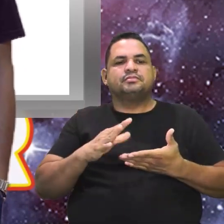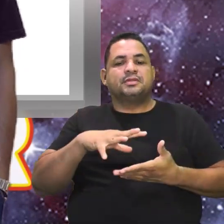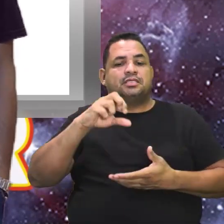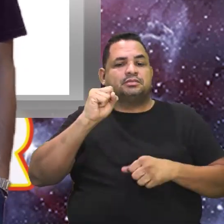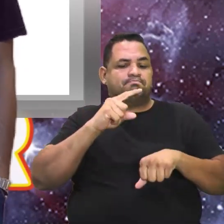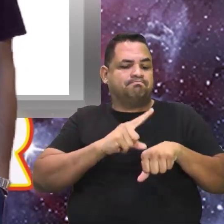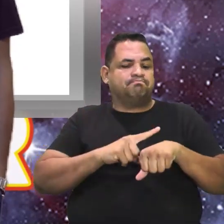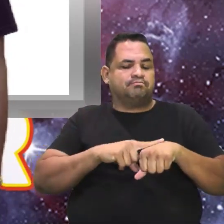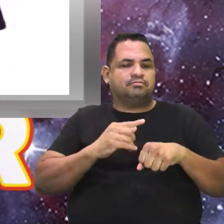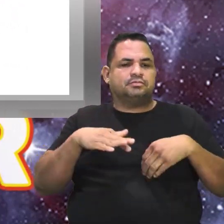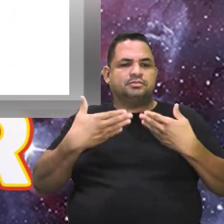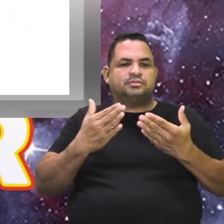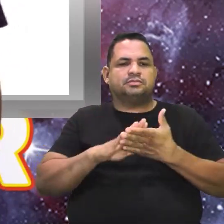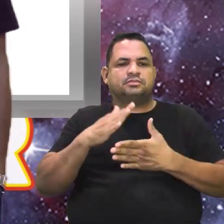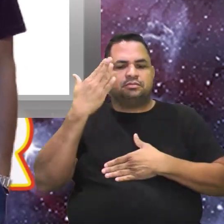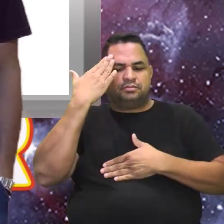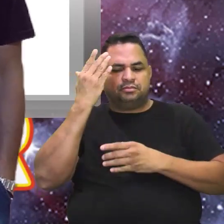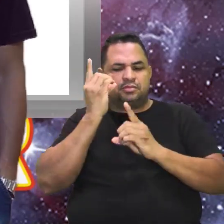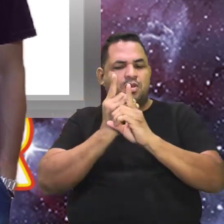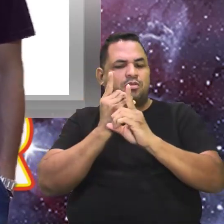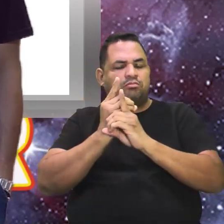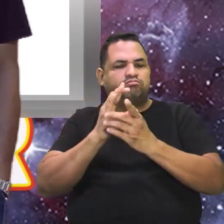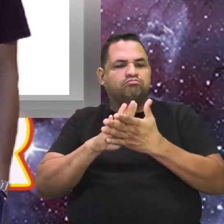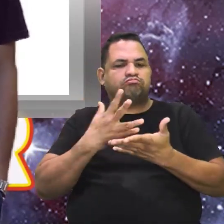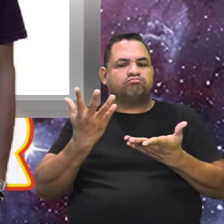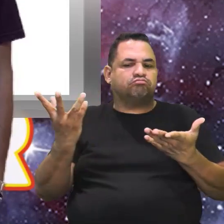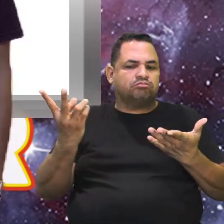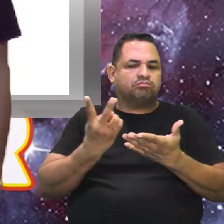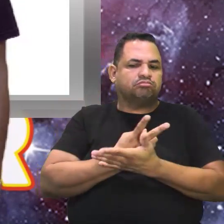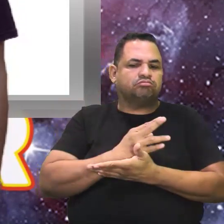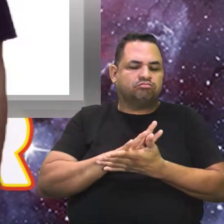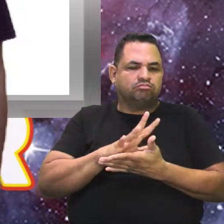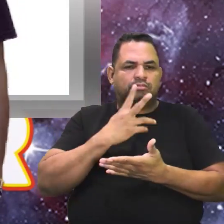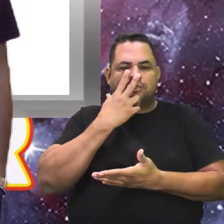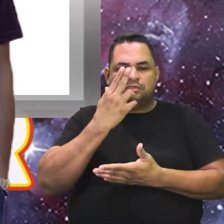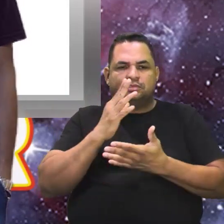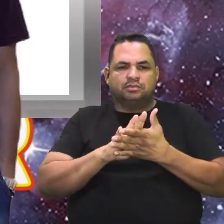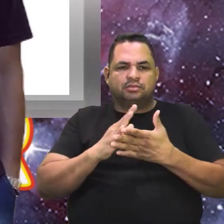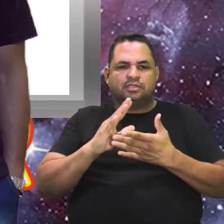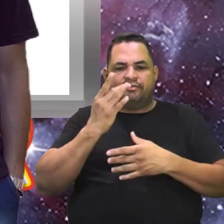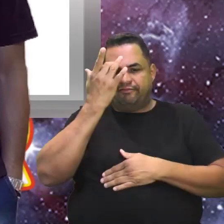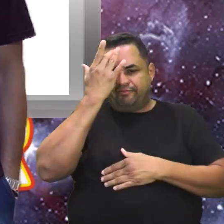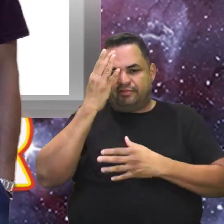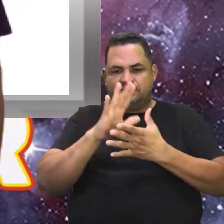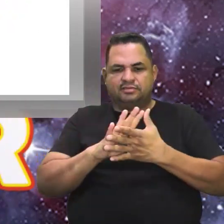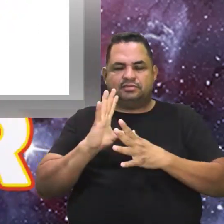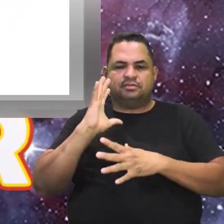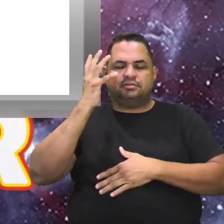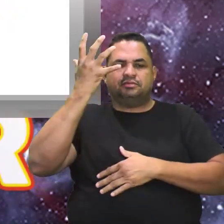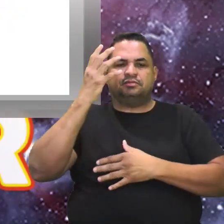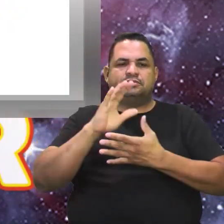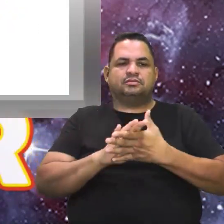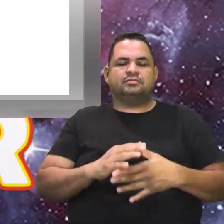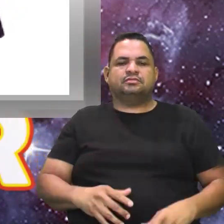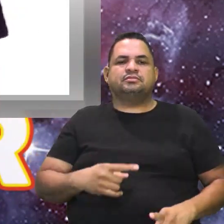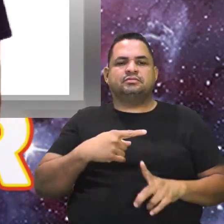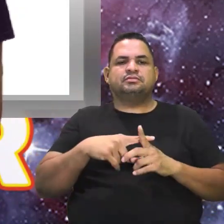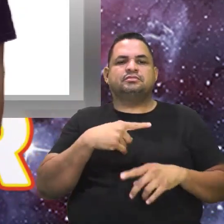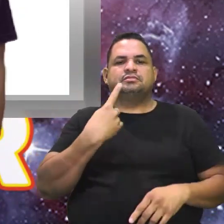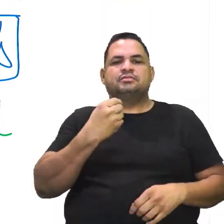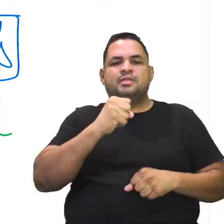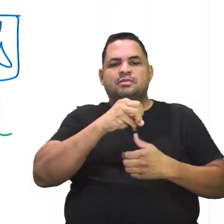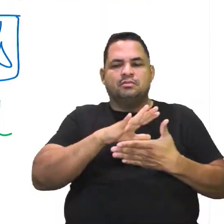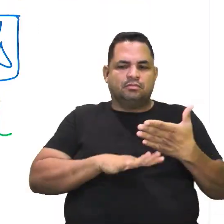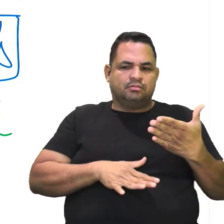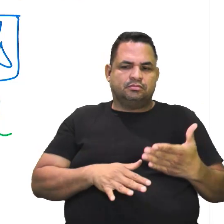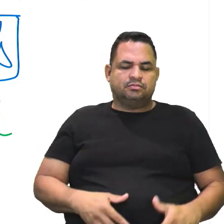treinar todo esse processo, quando chega na hora, se depara com uma situação semelhante, fica fácil a resolução. Certo? Certinho. Mais uma? Vamos lá? Aqui